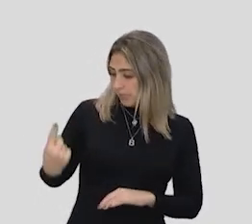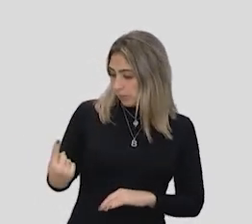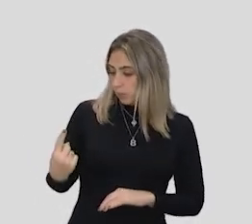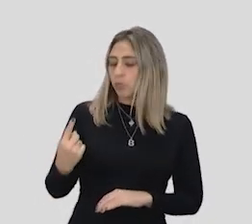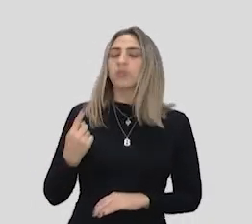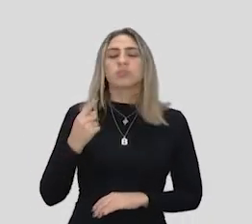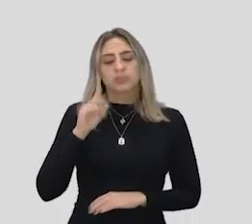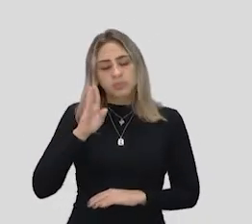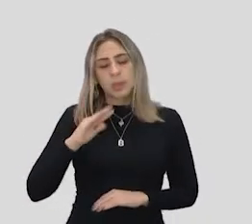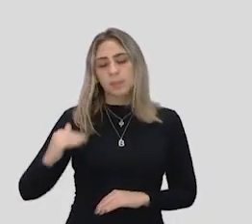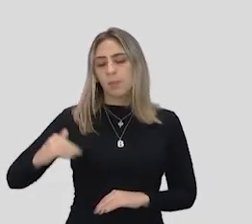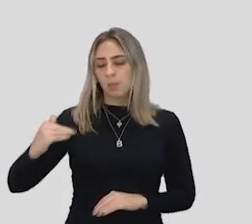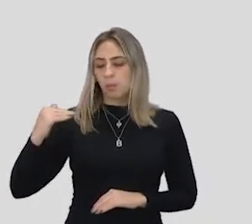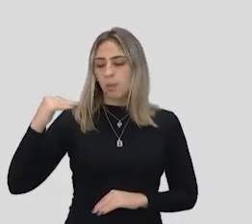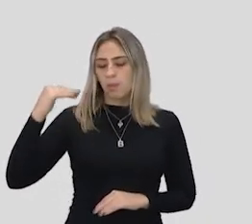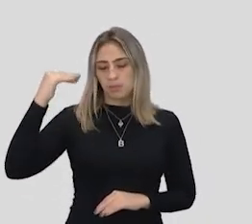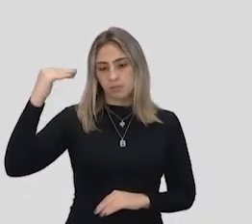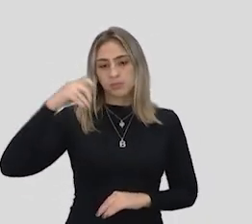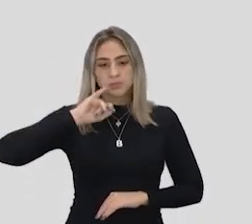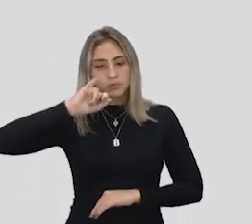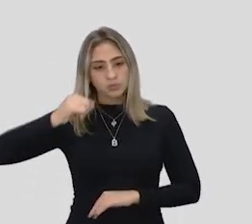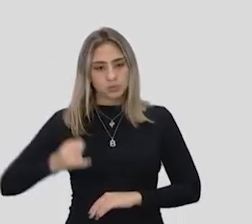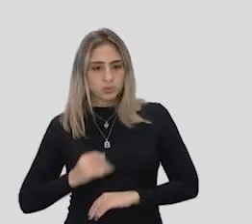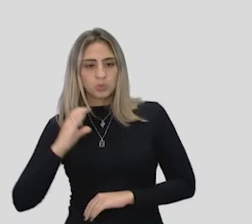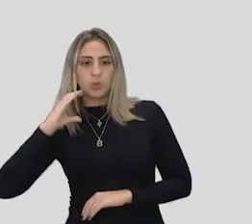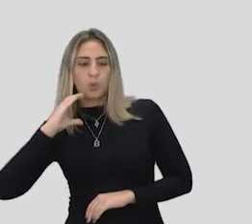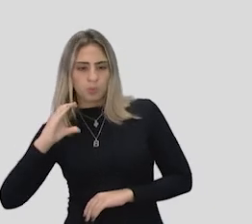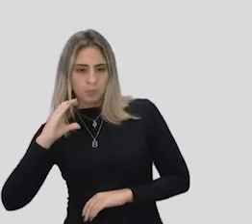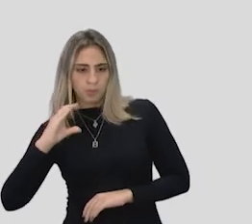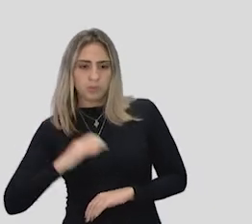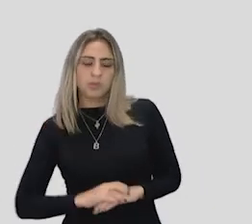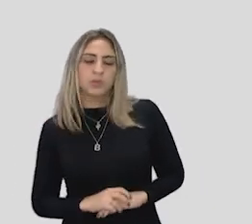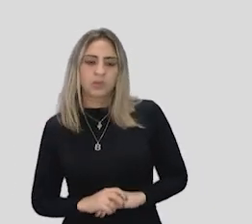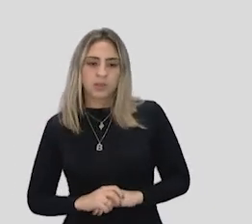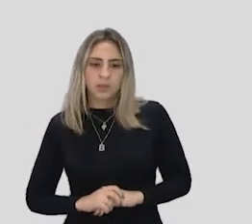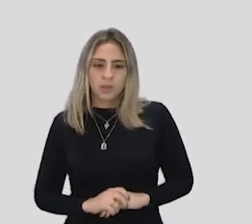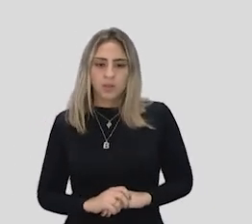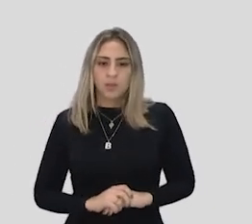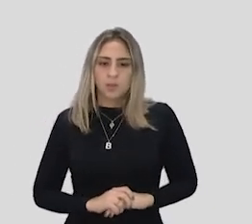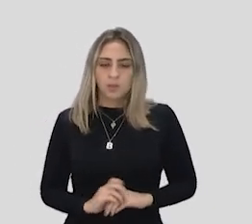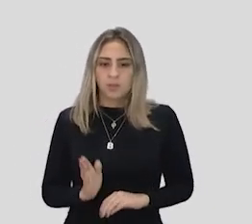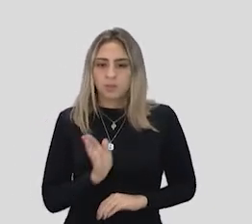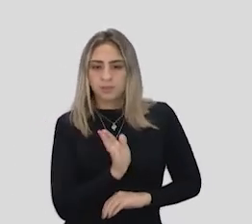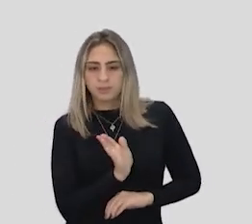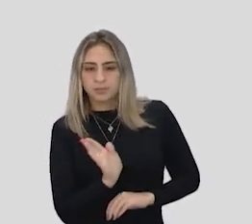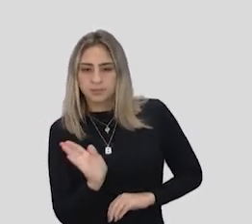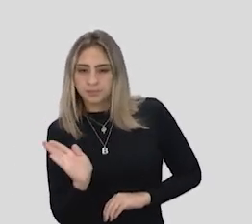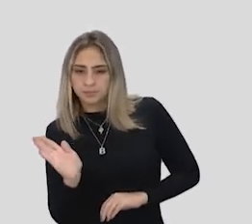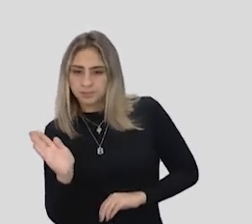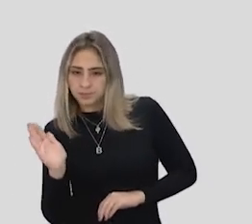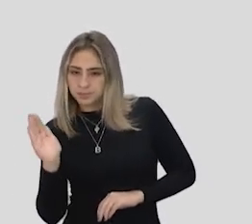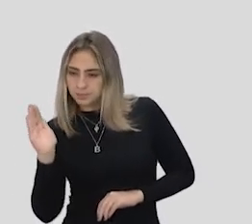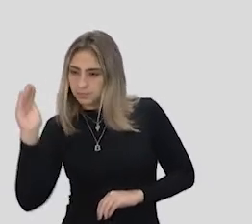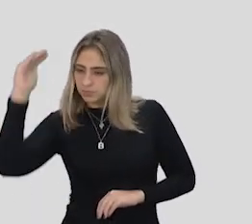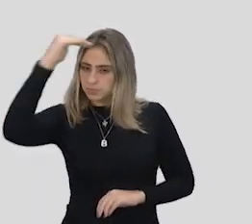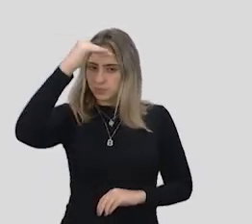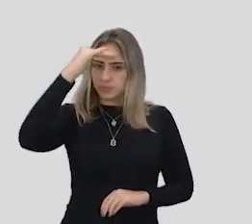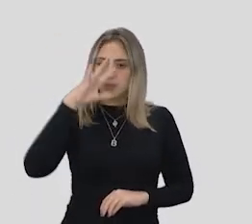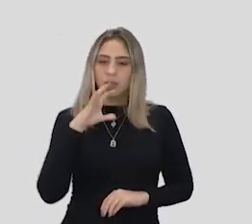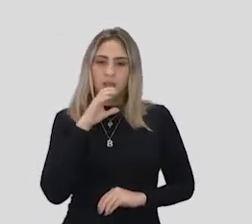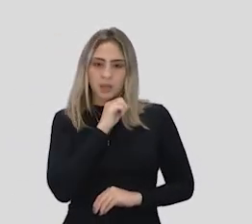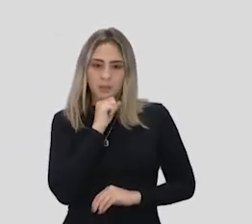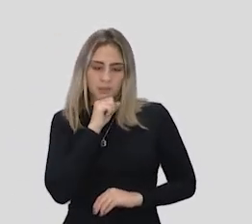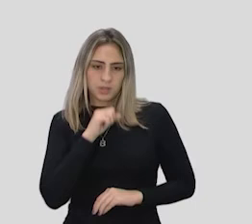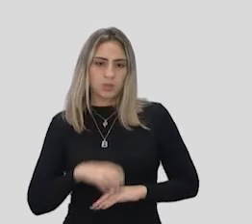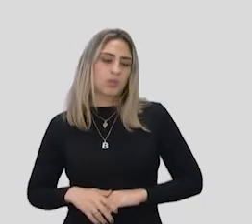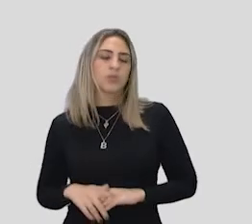é crescente. No caso do juro composto, repare que ela cresce devagar e depois começa a crescer rapidamente. Então,